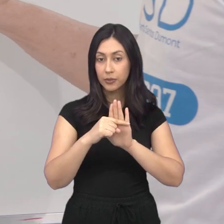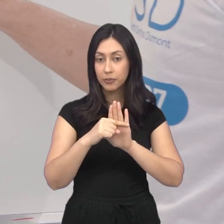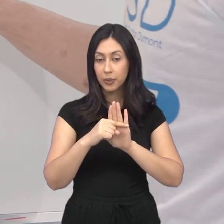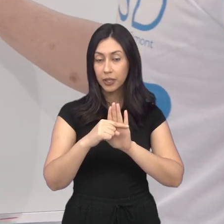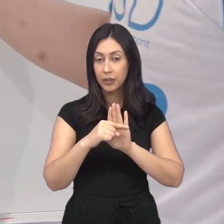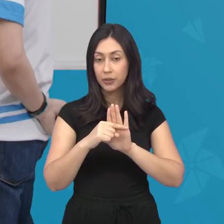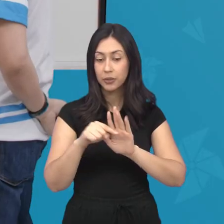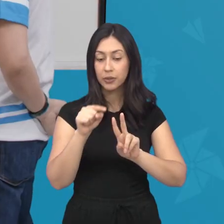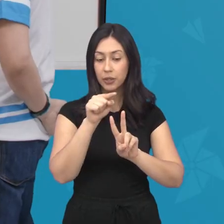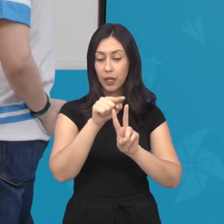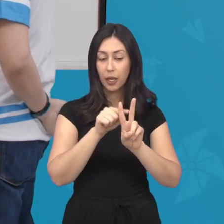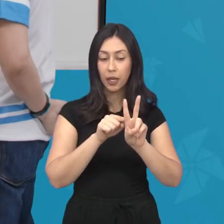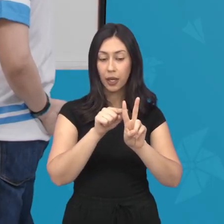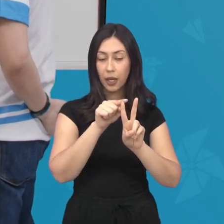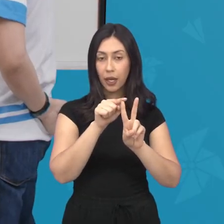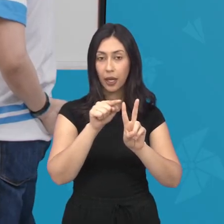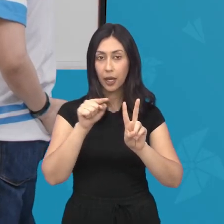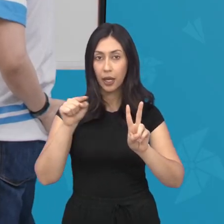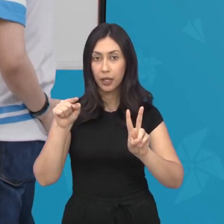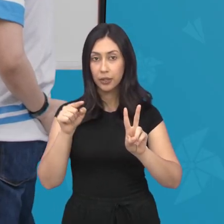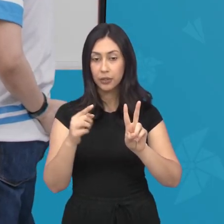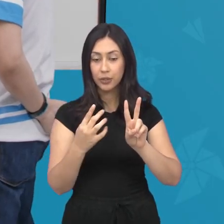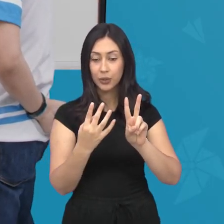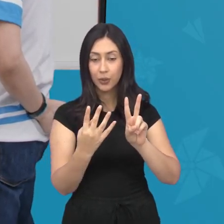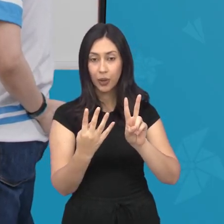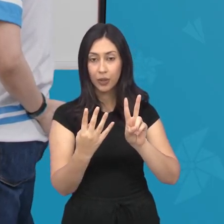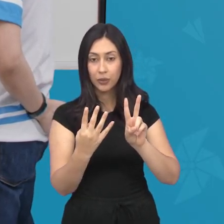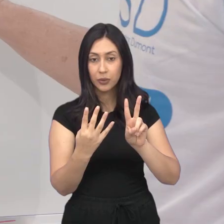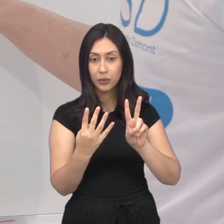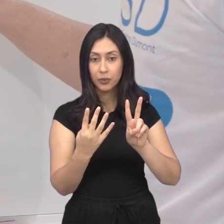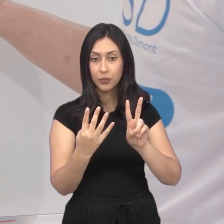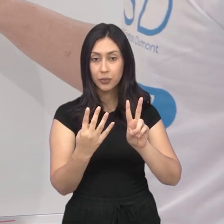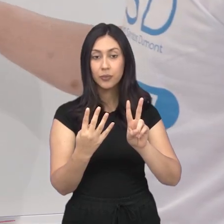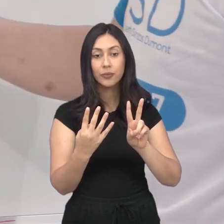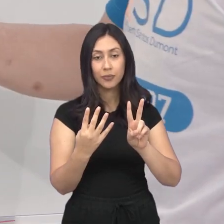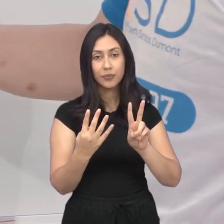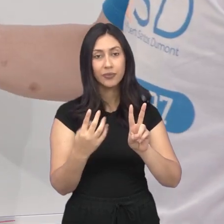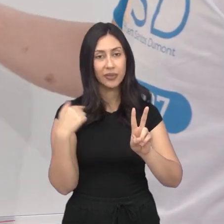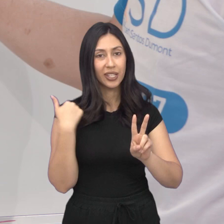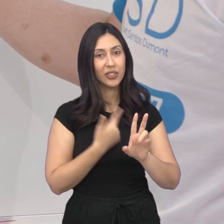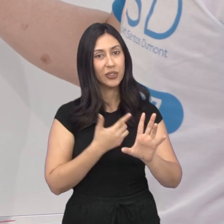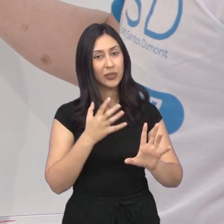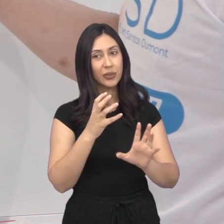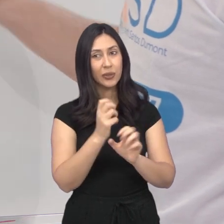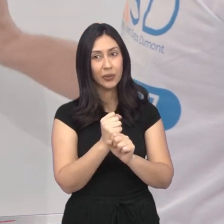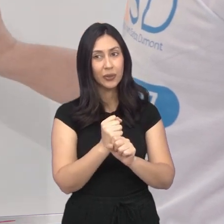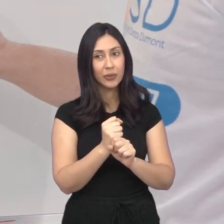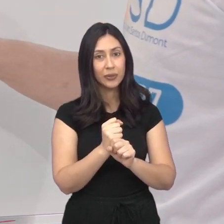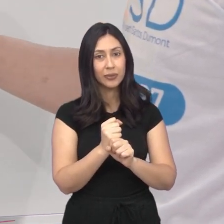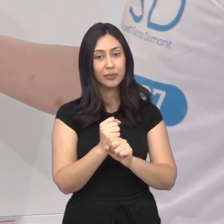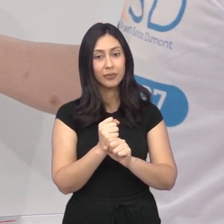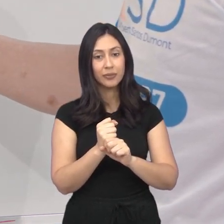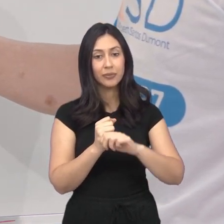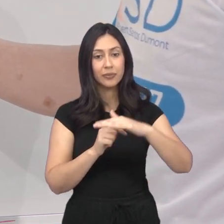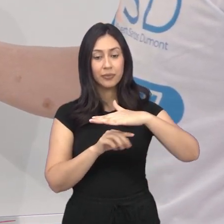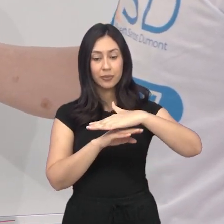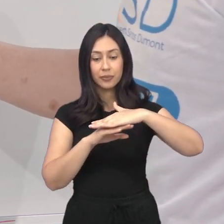Mais ou menos raiz de 4, que é o delta, né, que a gente calculou aqui em cima,